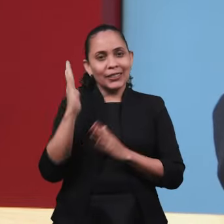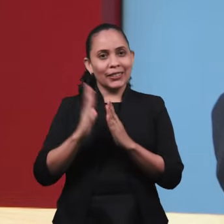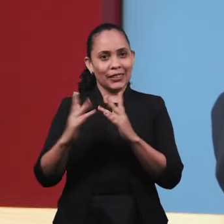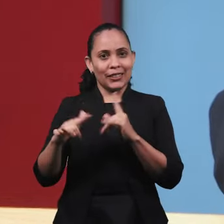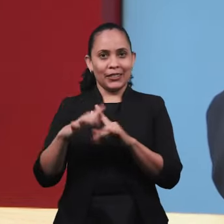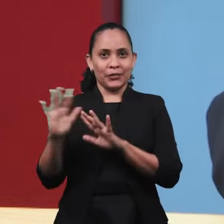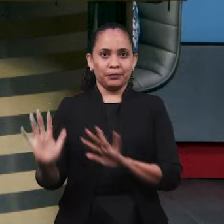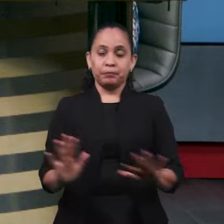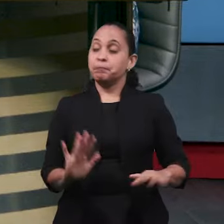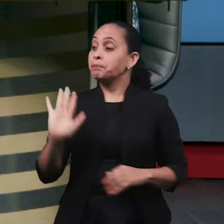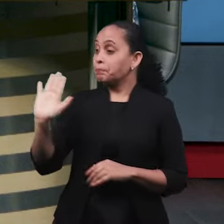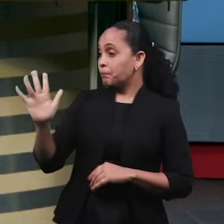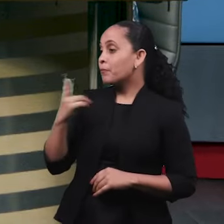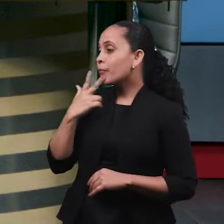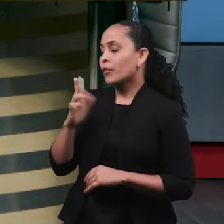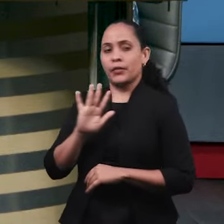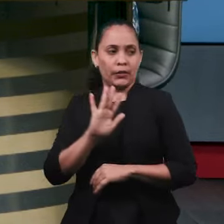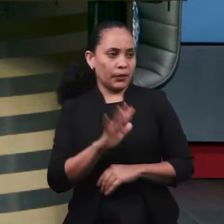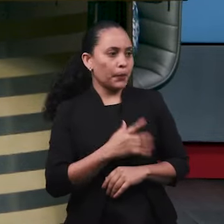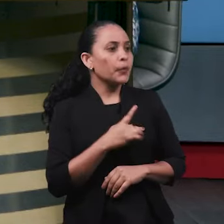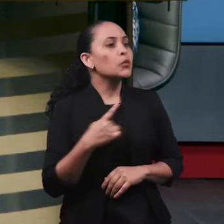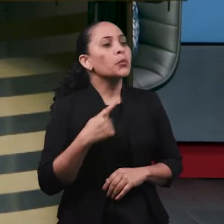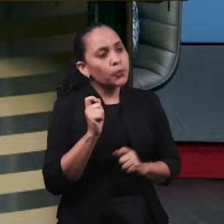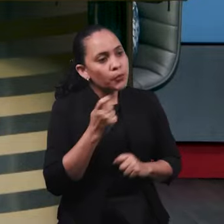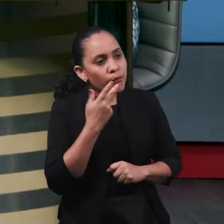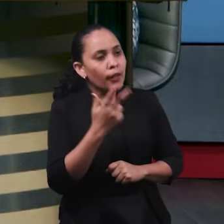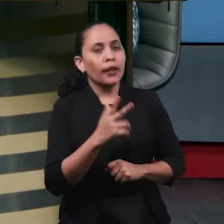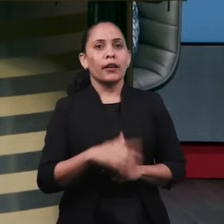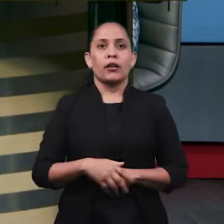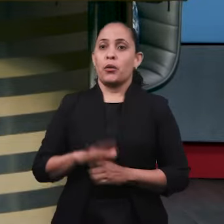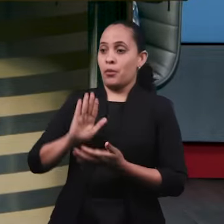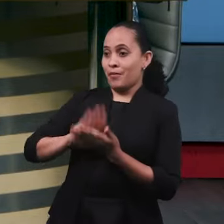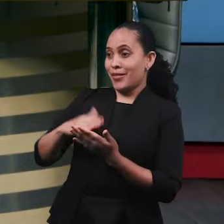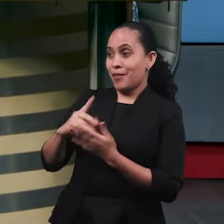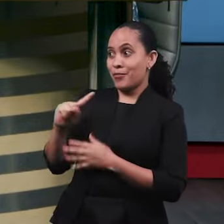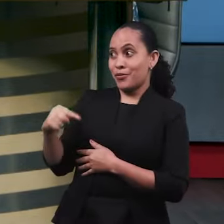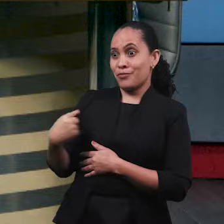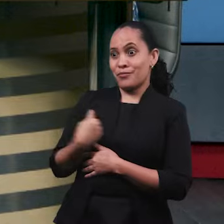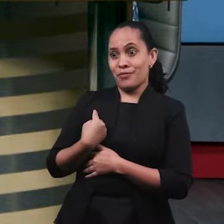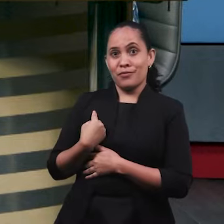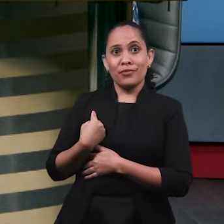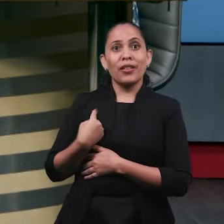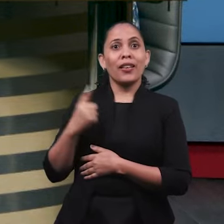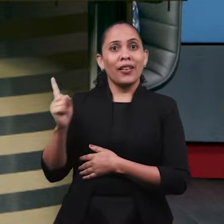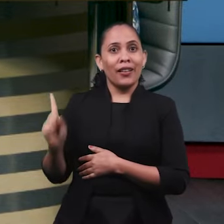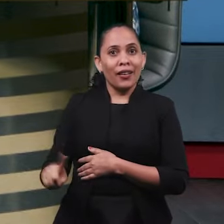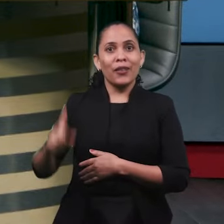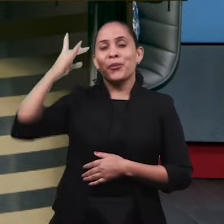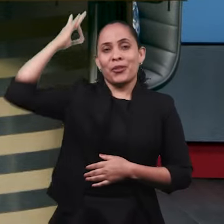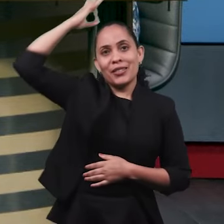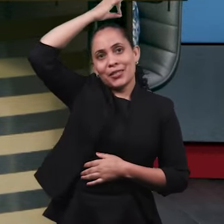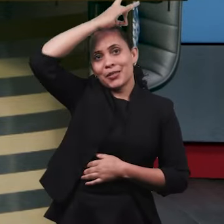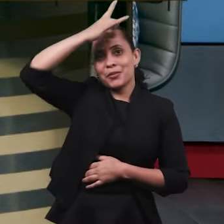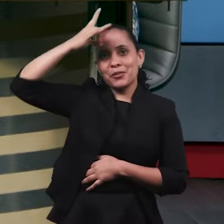bom. Eunice, sim, pastor, para você ter uma ideia, o maior intérprete que nós temos chama-se Espírito